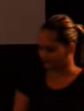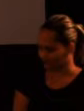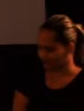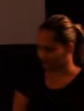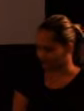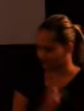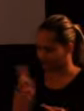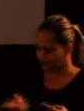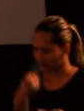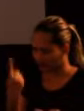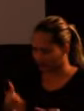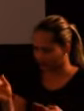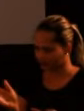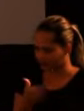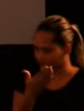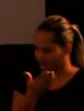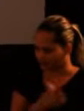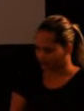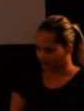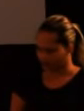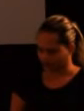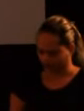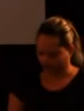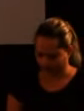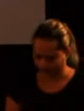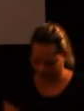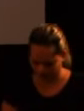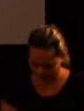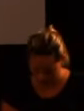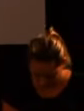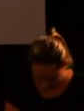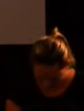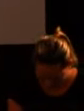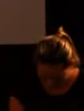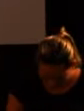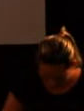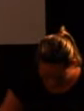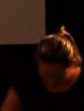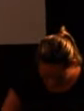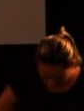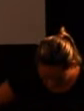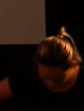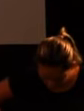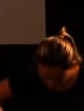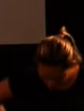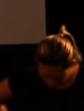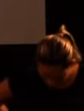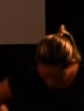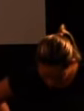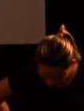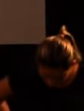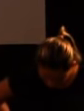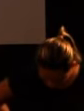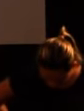Mais um, passa mais um. Mais um. Mais outro. Que a cada clique você passa